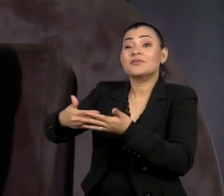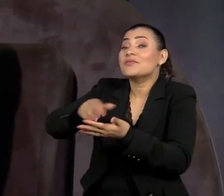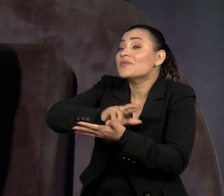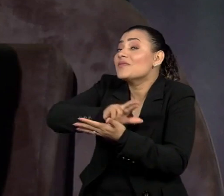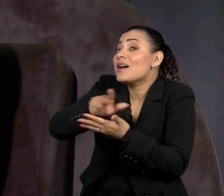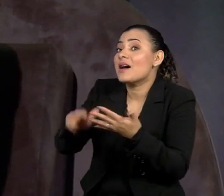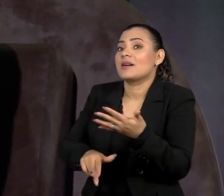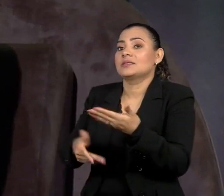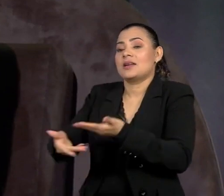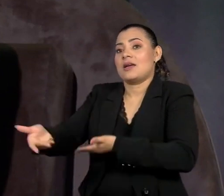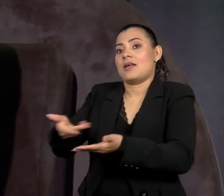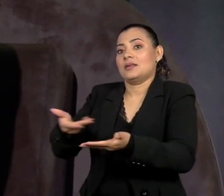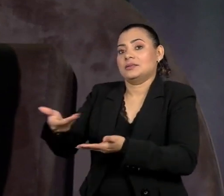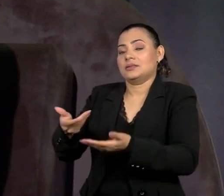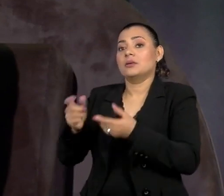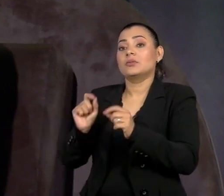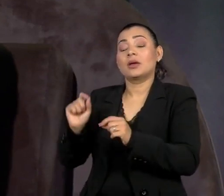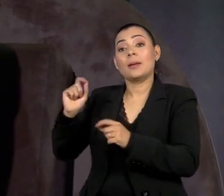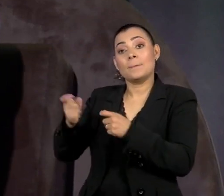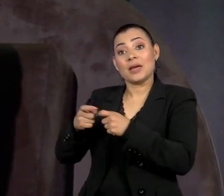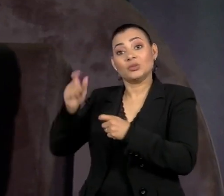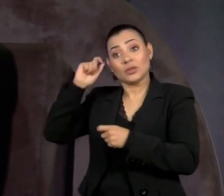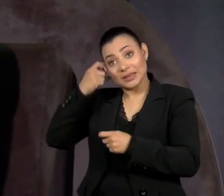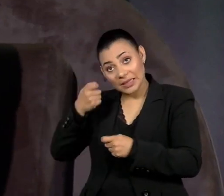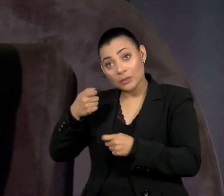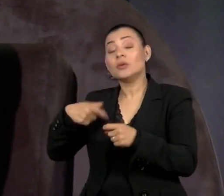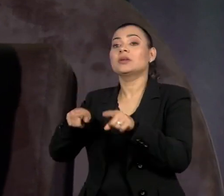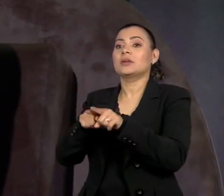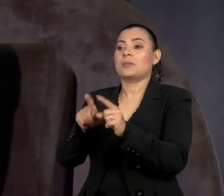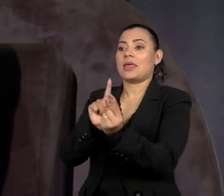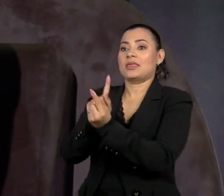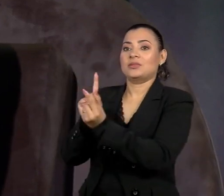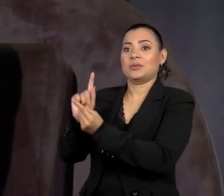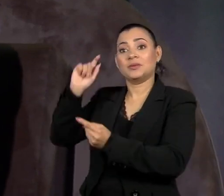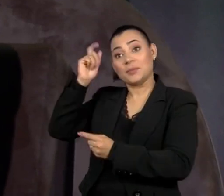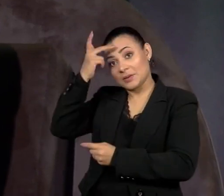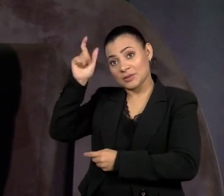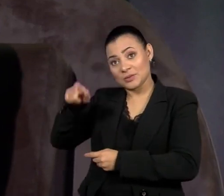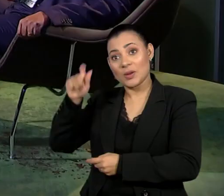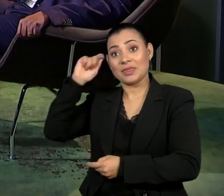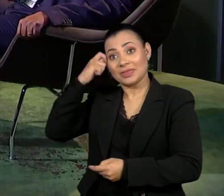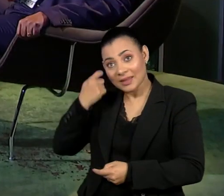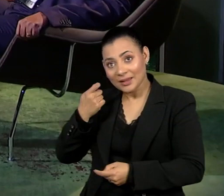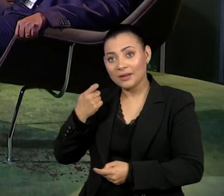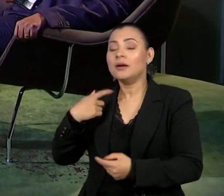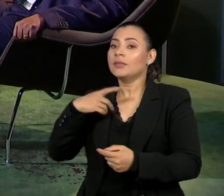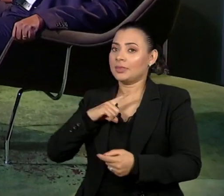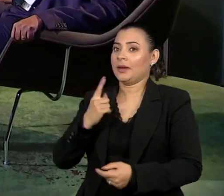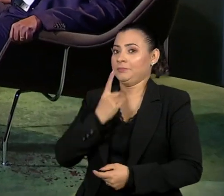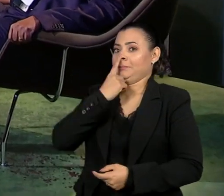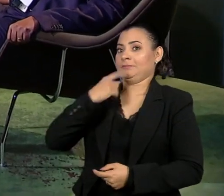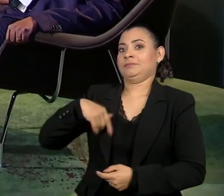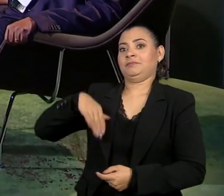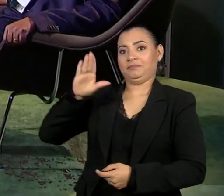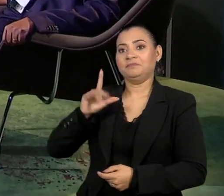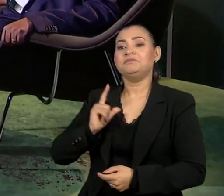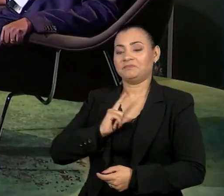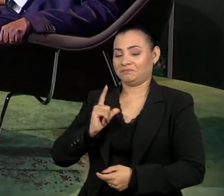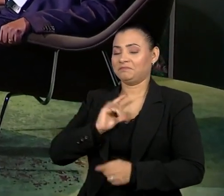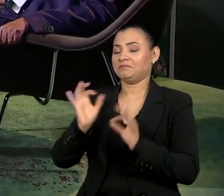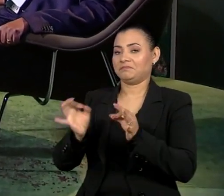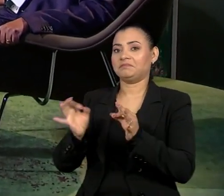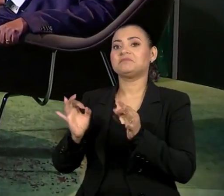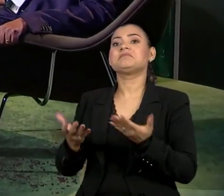nessa relação de ser um médico negro e atender pessoas negras, né? Existe realmente uma identificação, um momento de